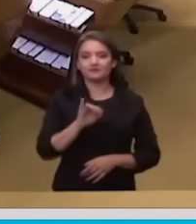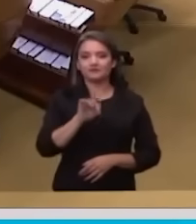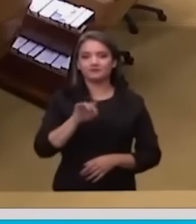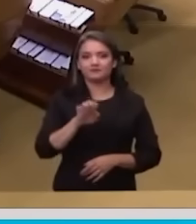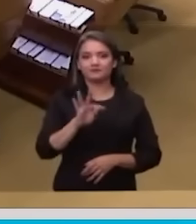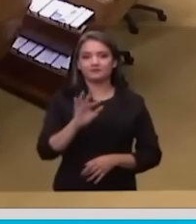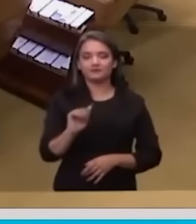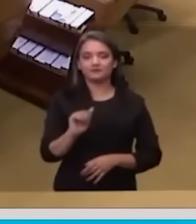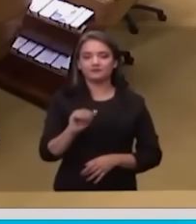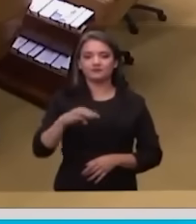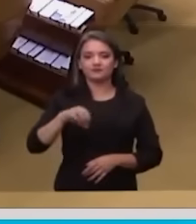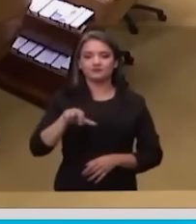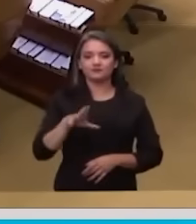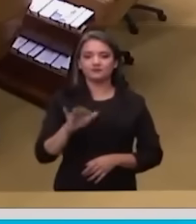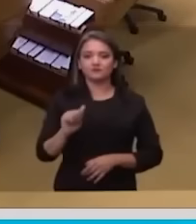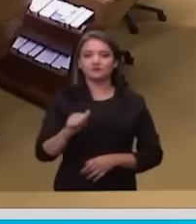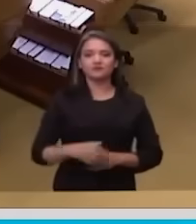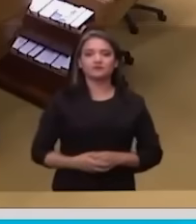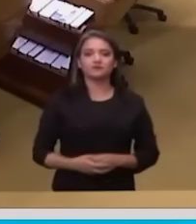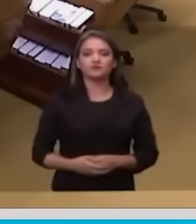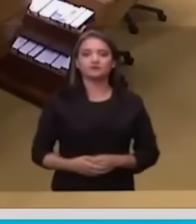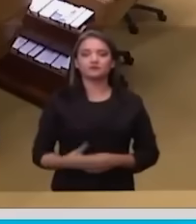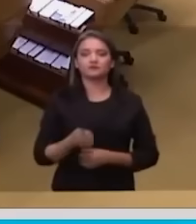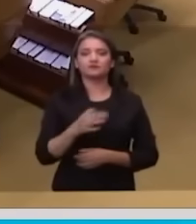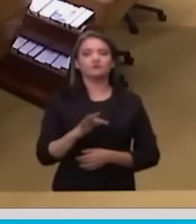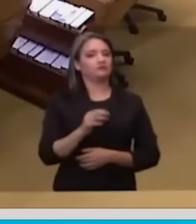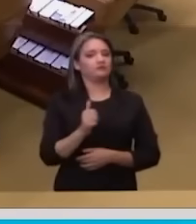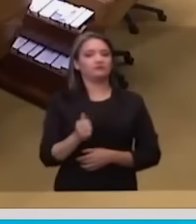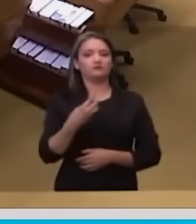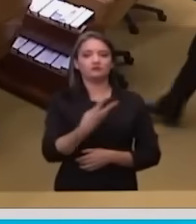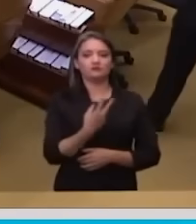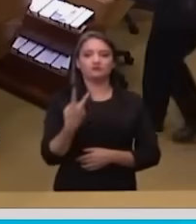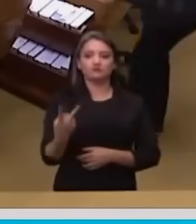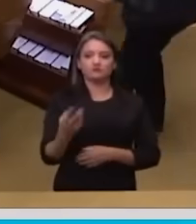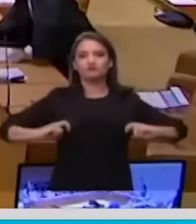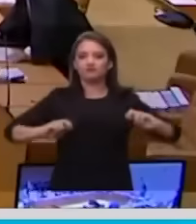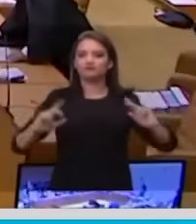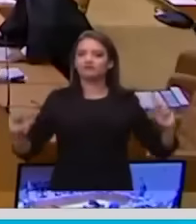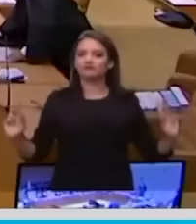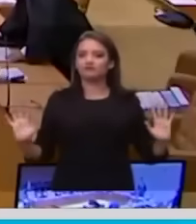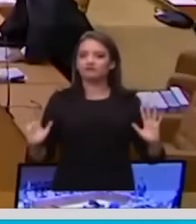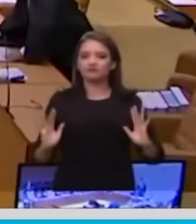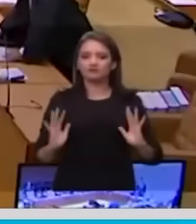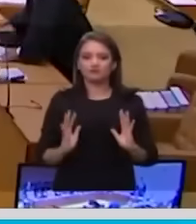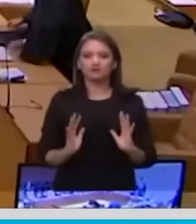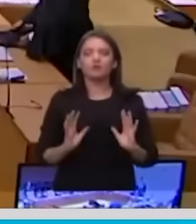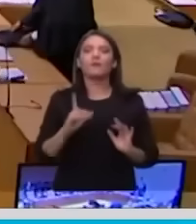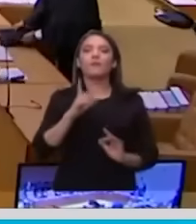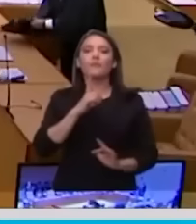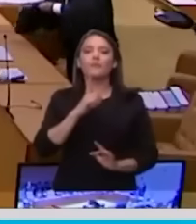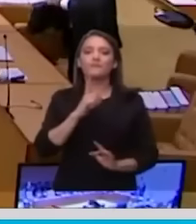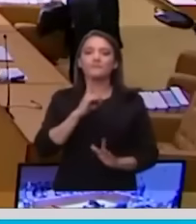os nomes que são aguardados, uma reversão do voto ali, está a senadora Leila e também o